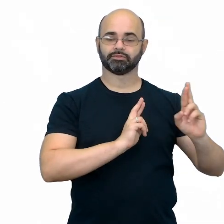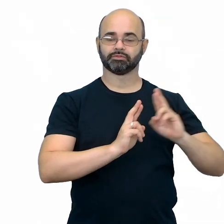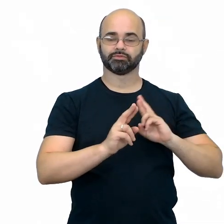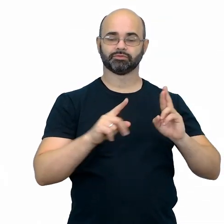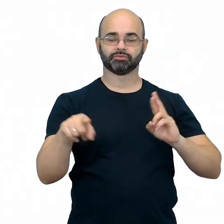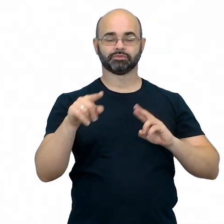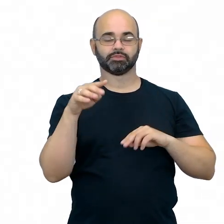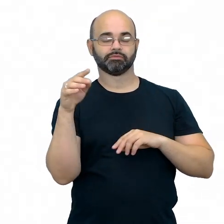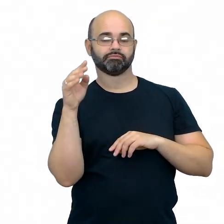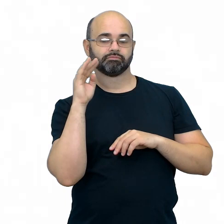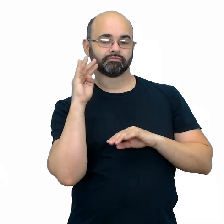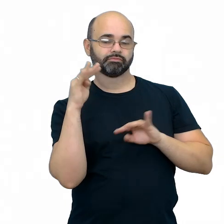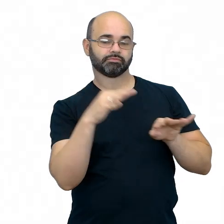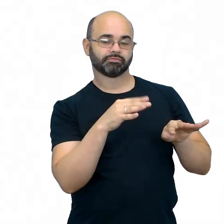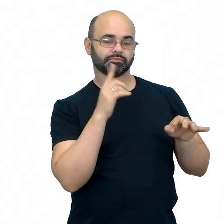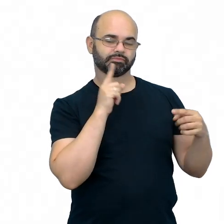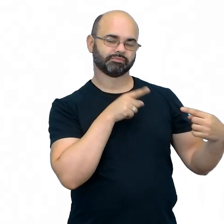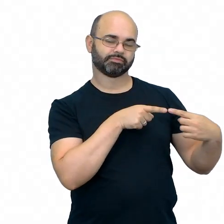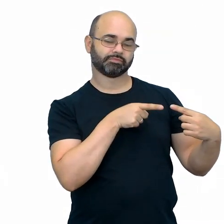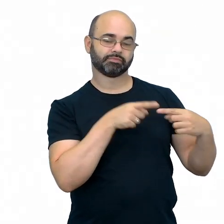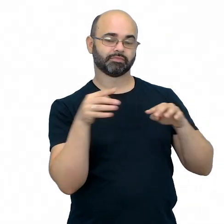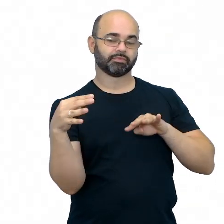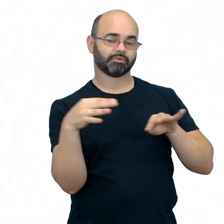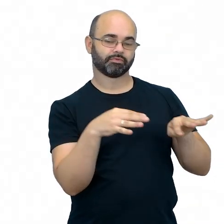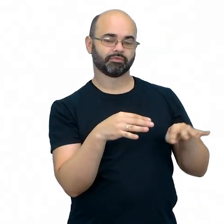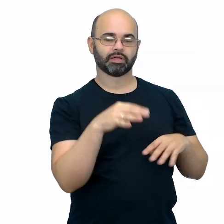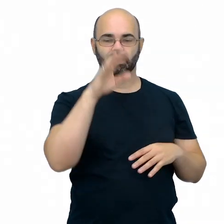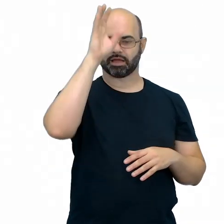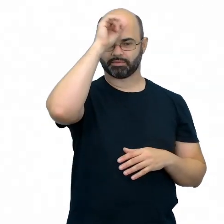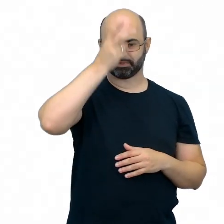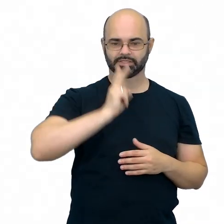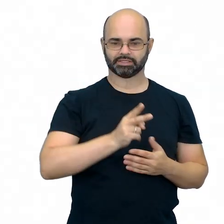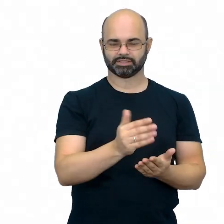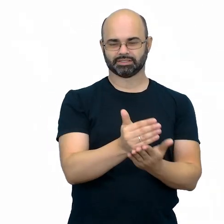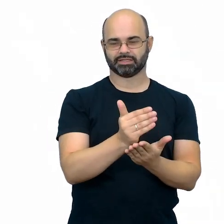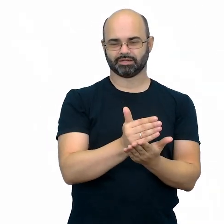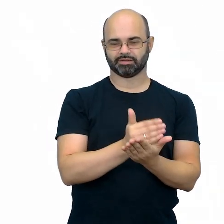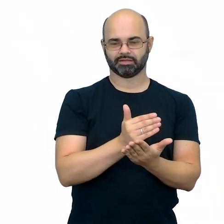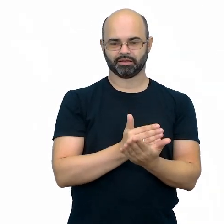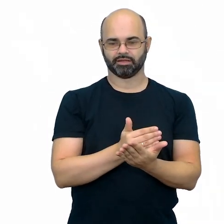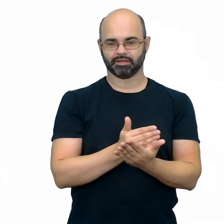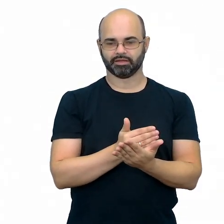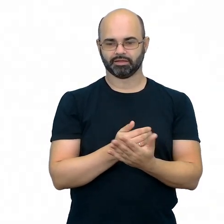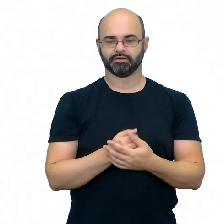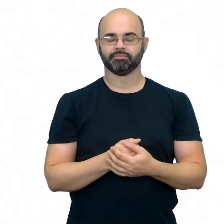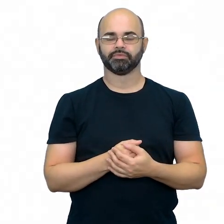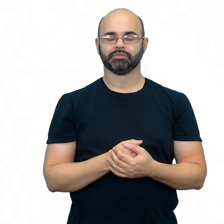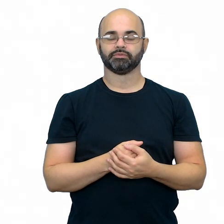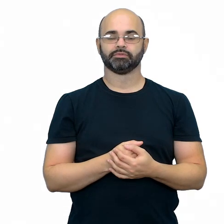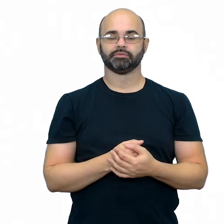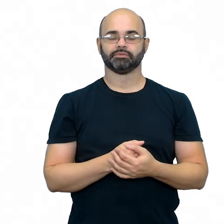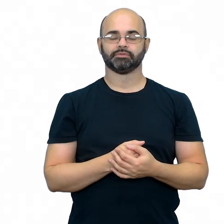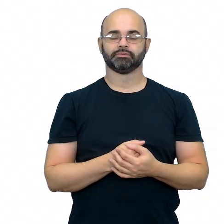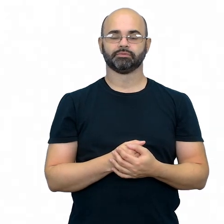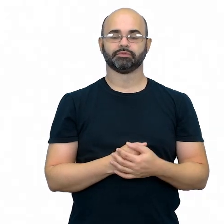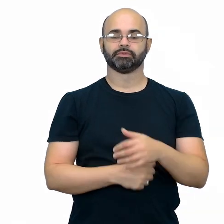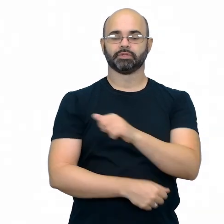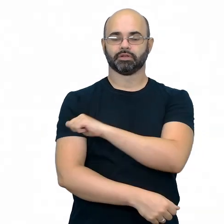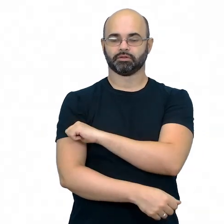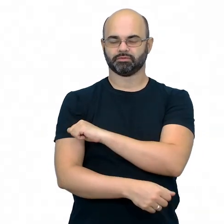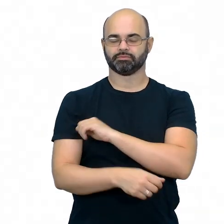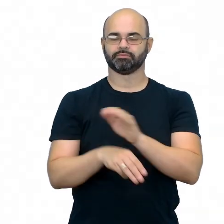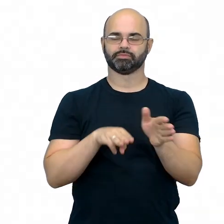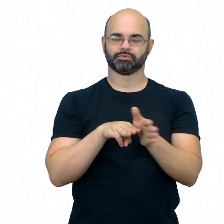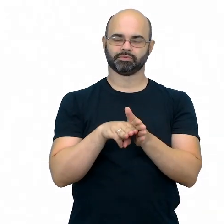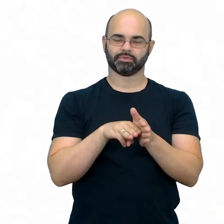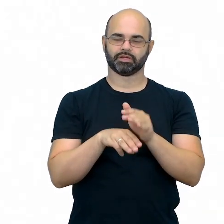material Aprender Sempre. Então, o material ele já vai me dar subsídio para trabalhar com esses estudantes a metodologia ativa, que